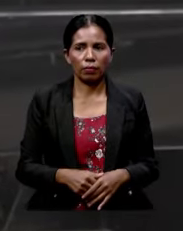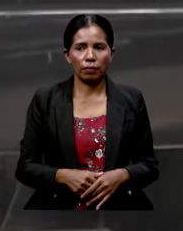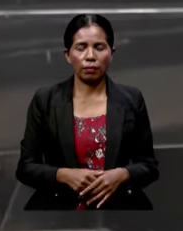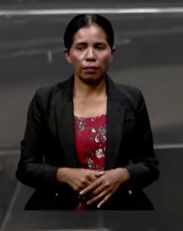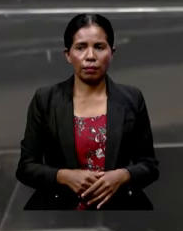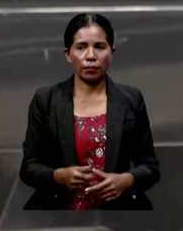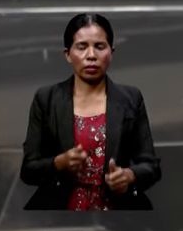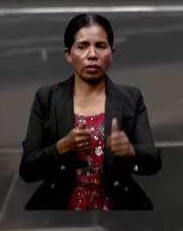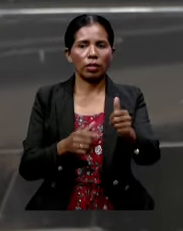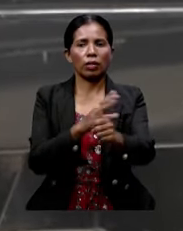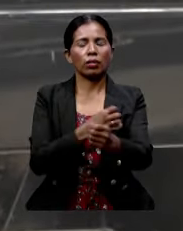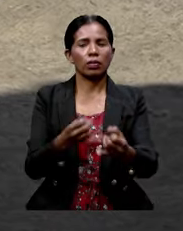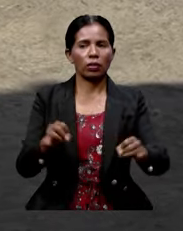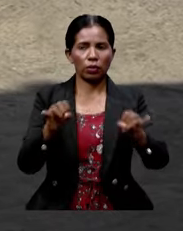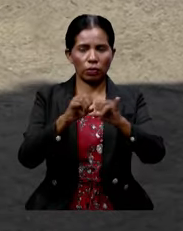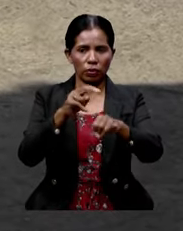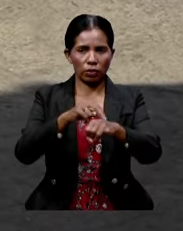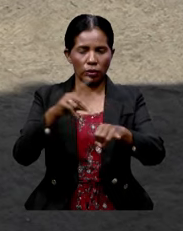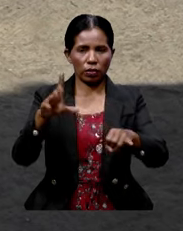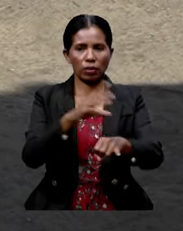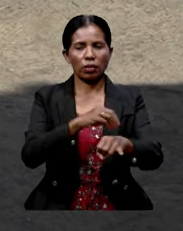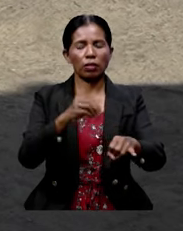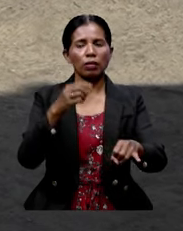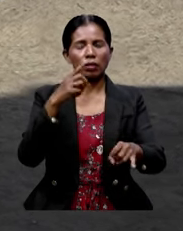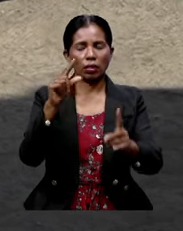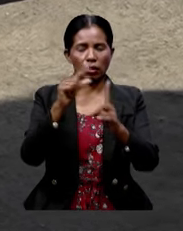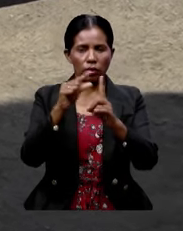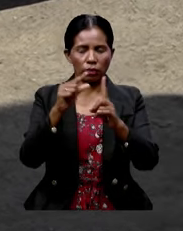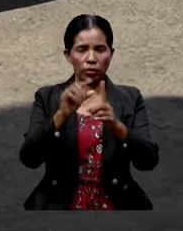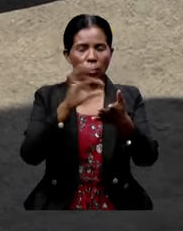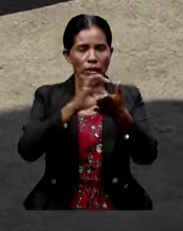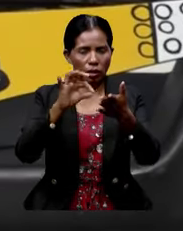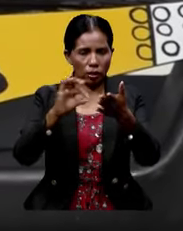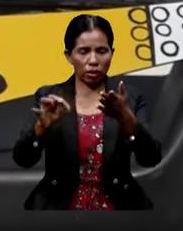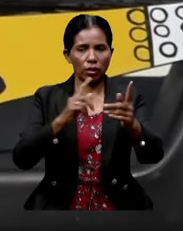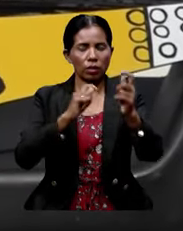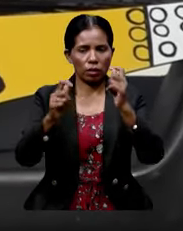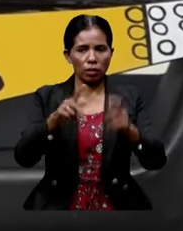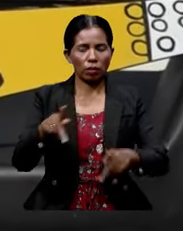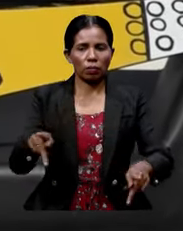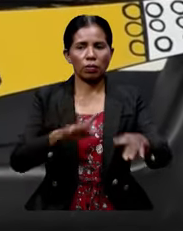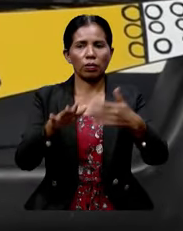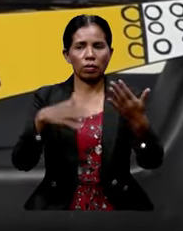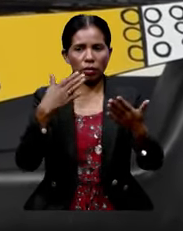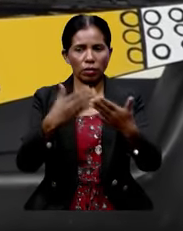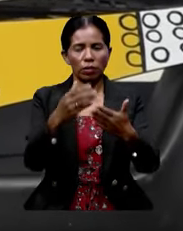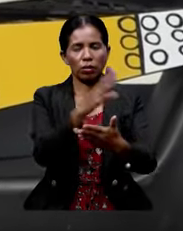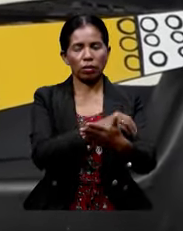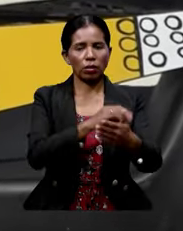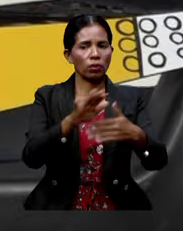Tuir pesquisa Rússia Instituto Nacional Linguístico, Liafuan Nebehakerek e a transporte público Sire e a capital dili,